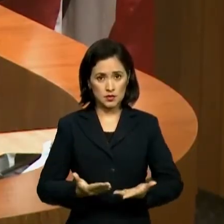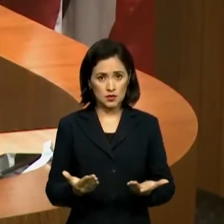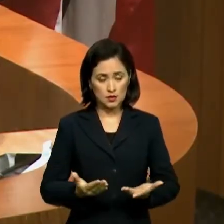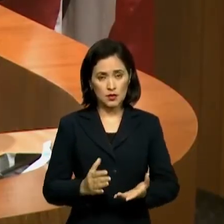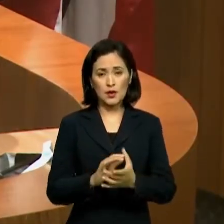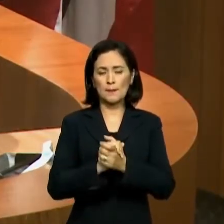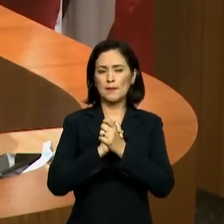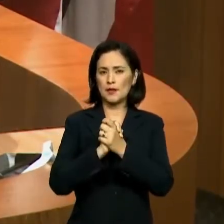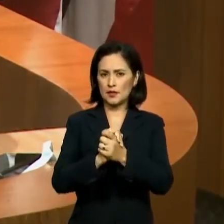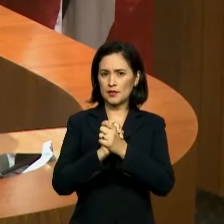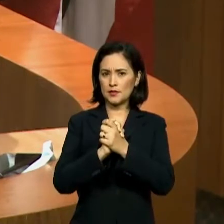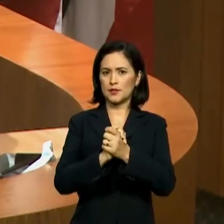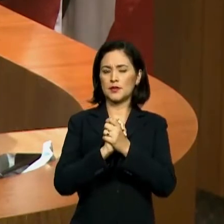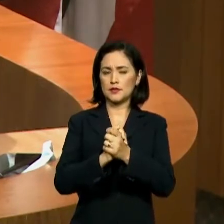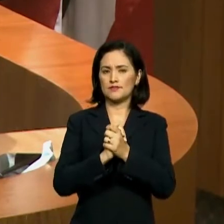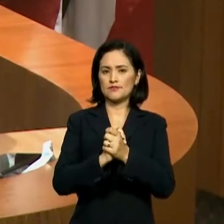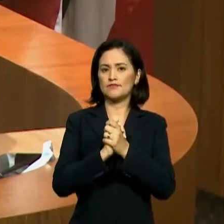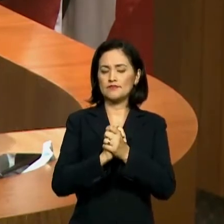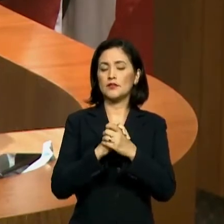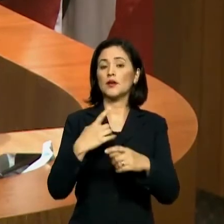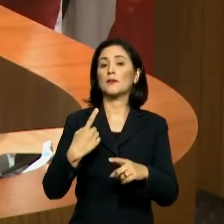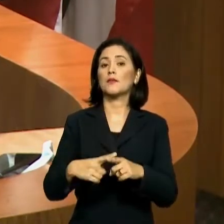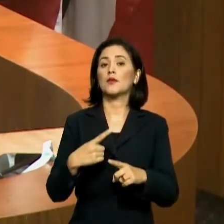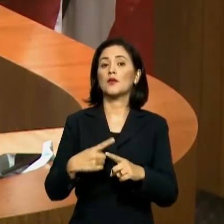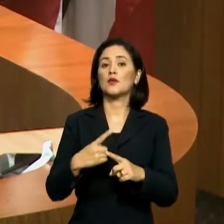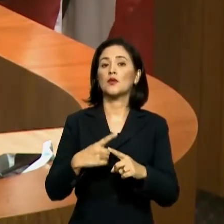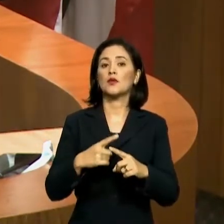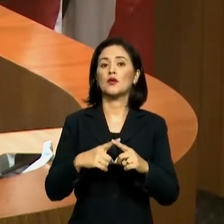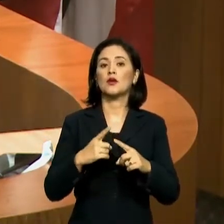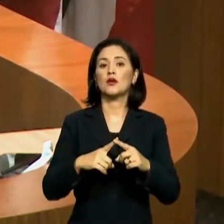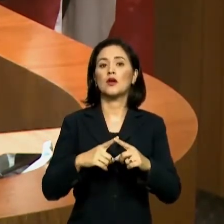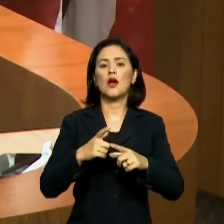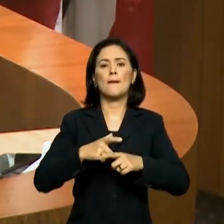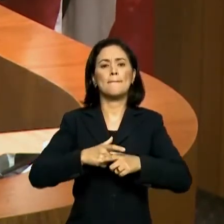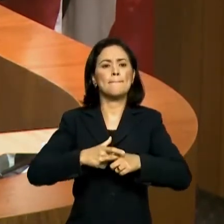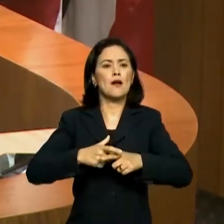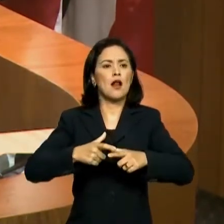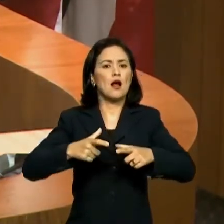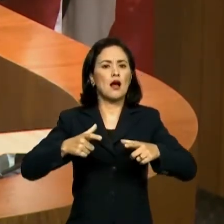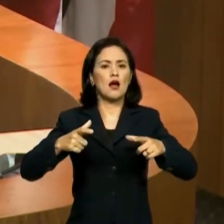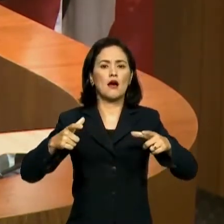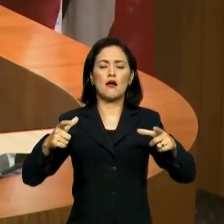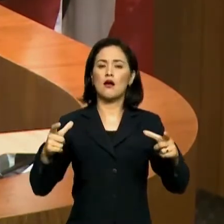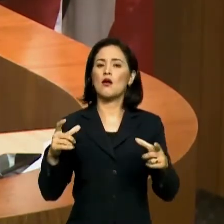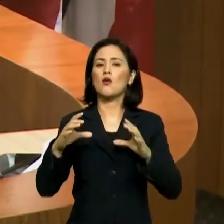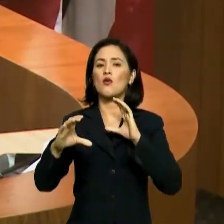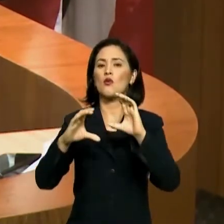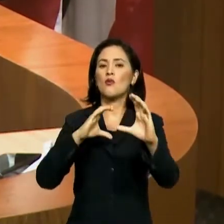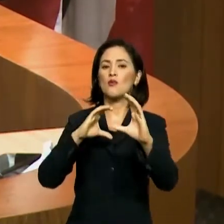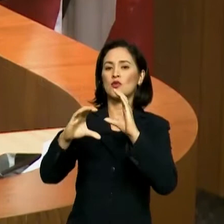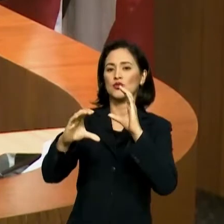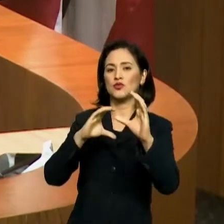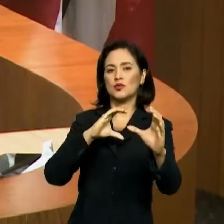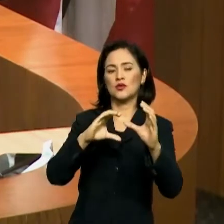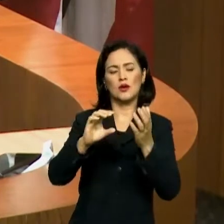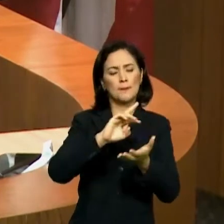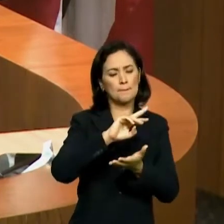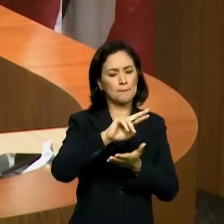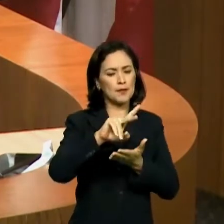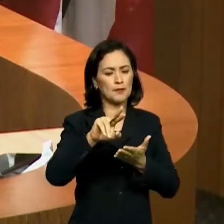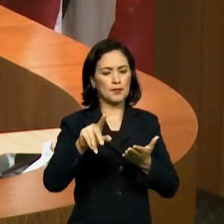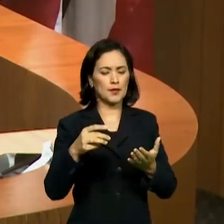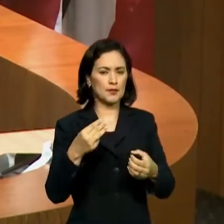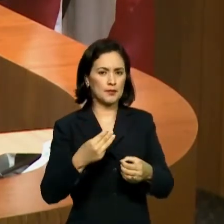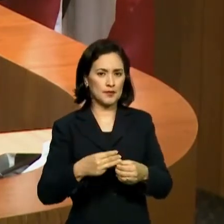pela extensividade da nossa comunicação em vários municípios do nosso estado.